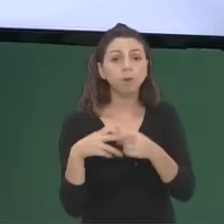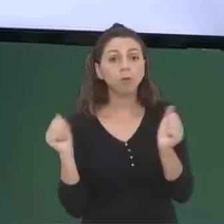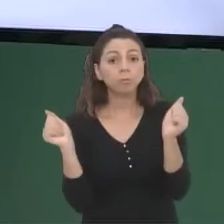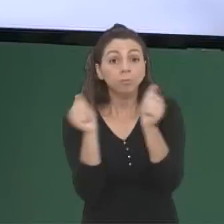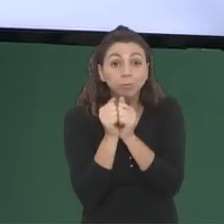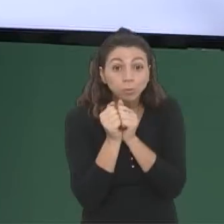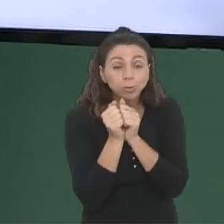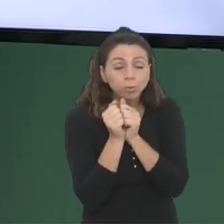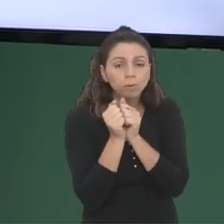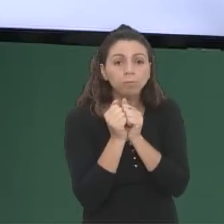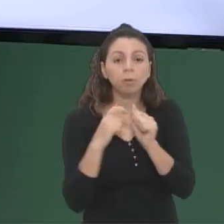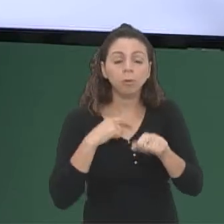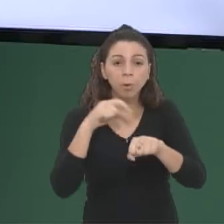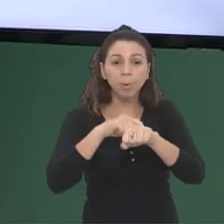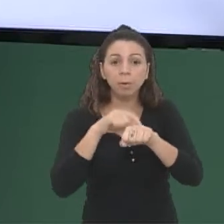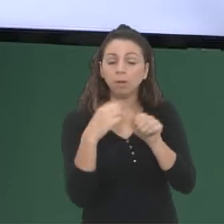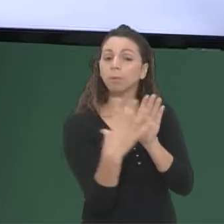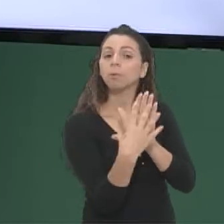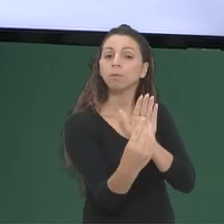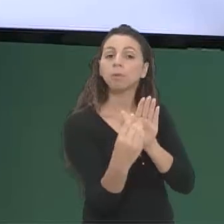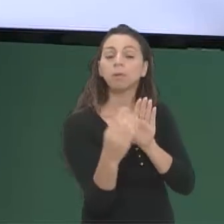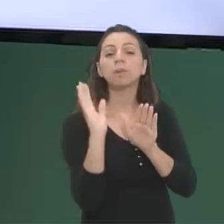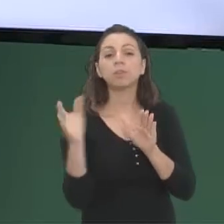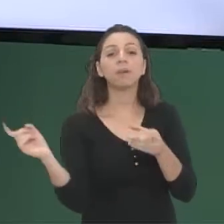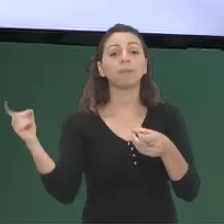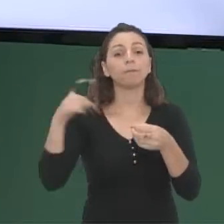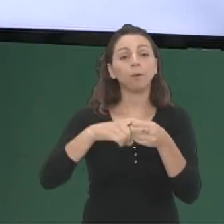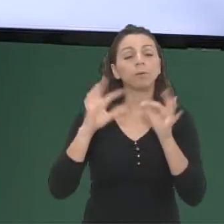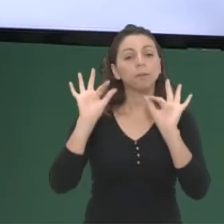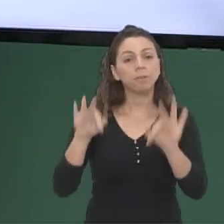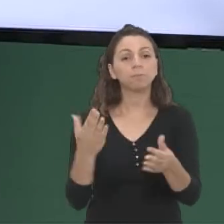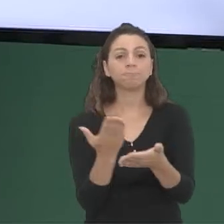para vocês copiarem e a gente volta para finalizar a nossa aula de hoje.